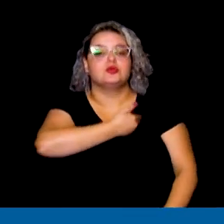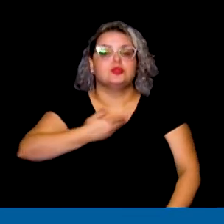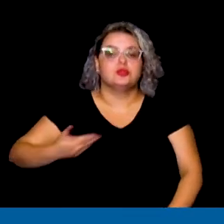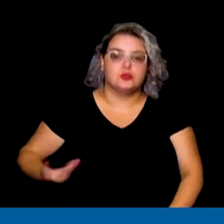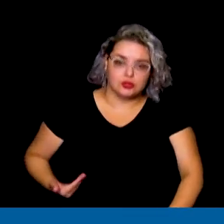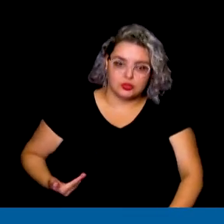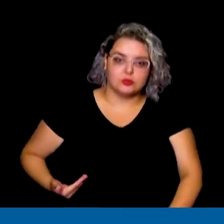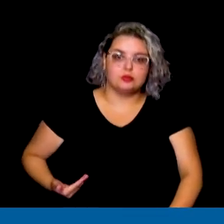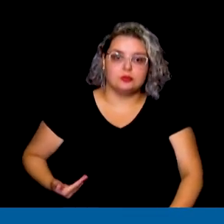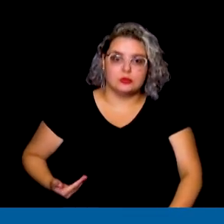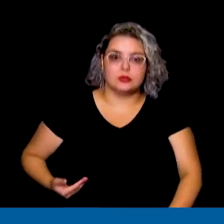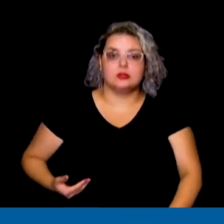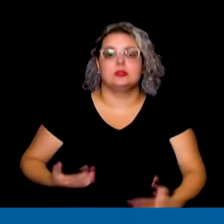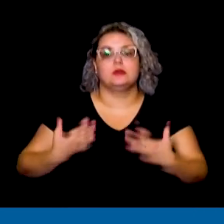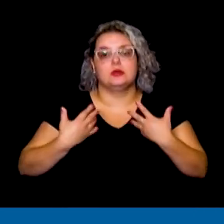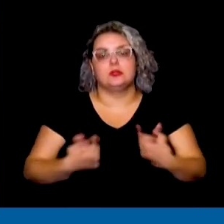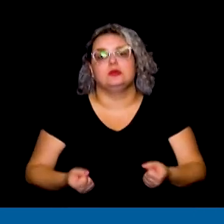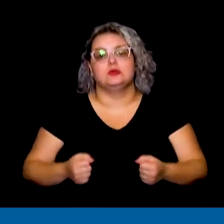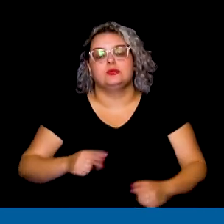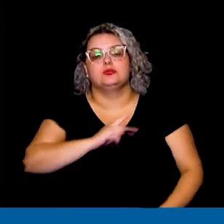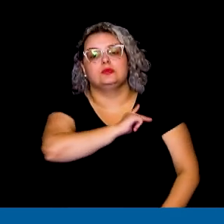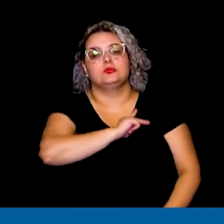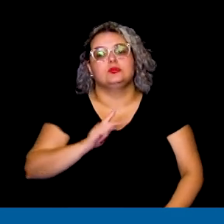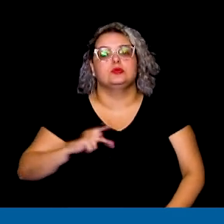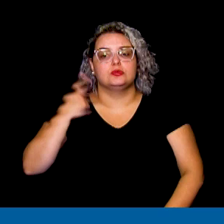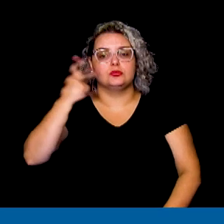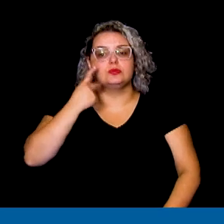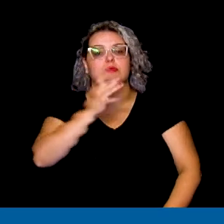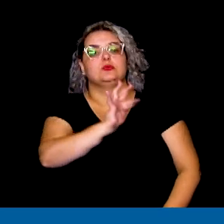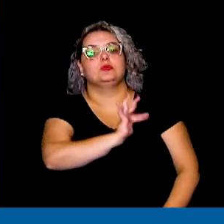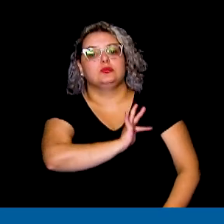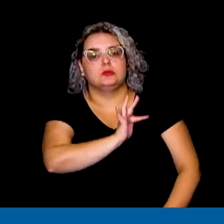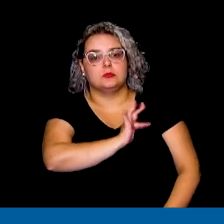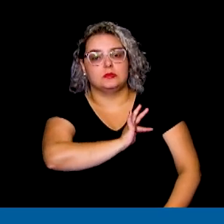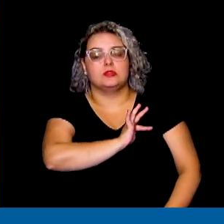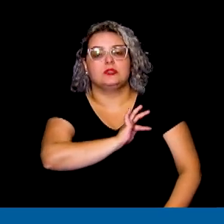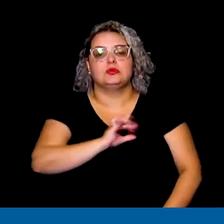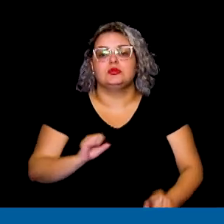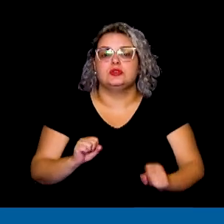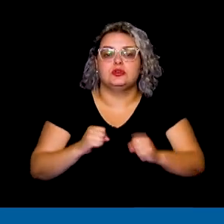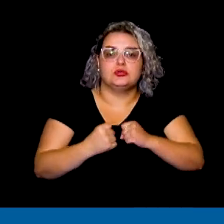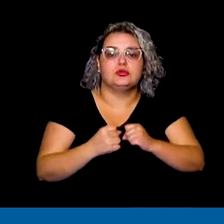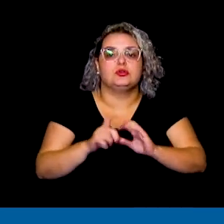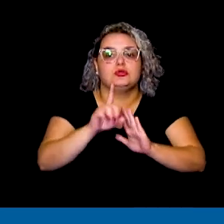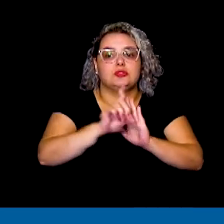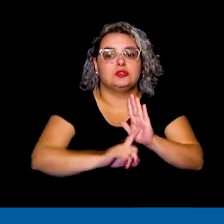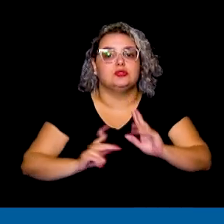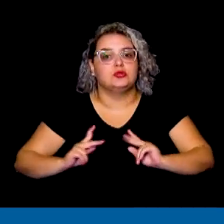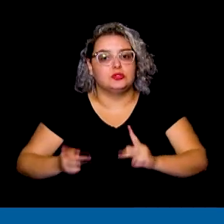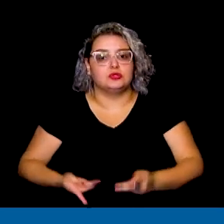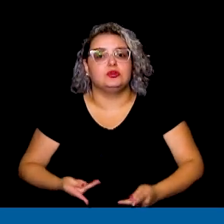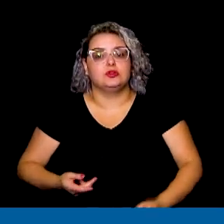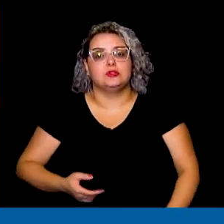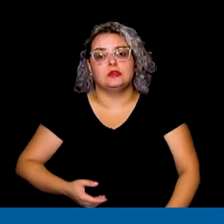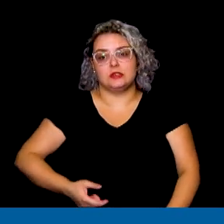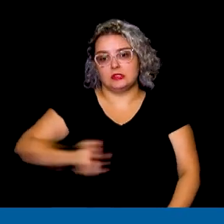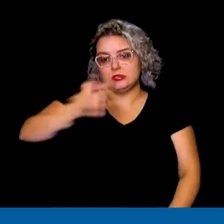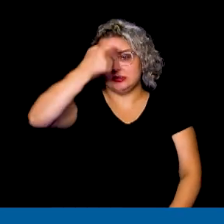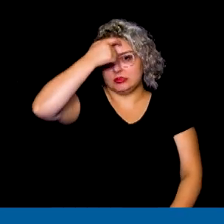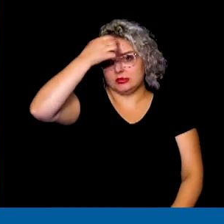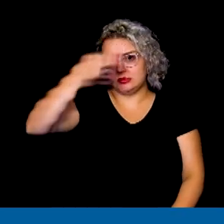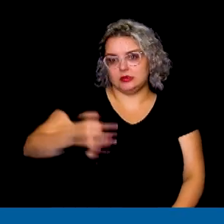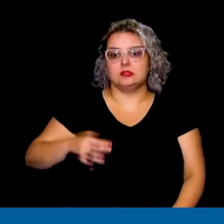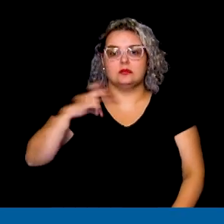na administração pública quem assume a presidência é o vereador Fernando Mendes na comissão dos direitos